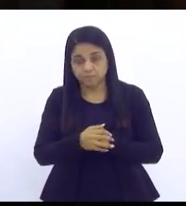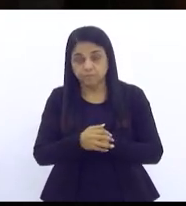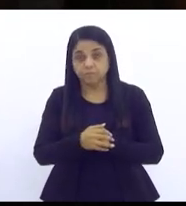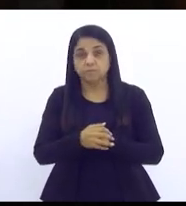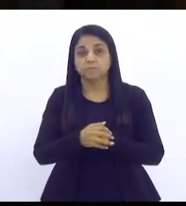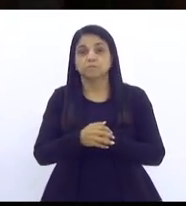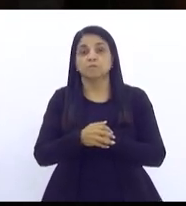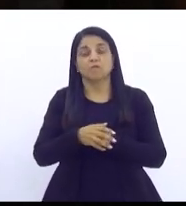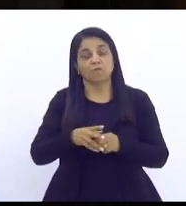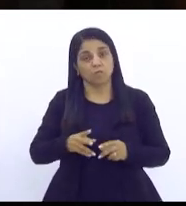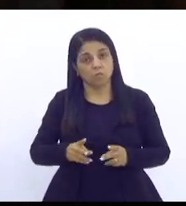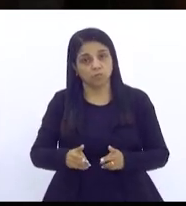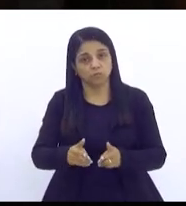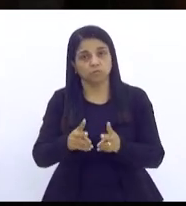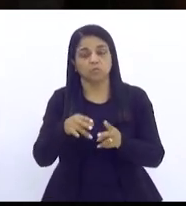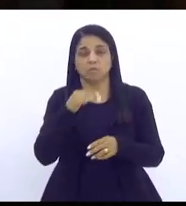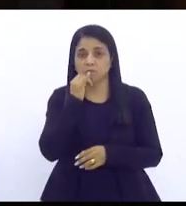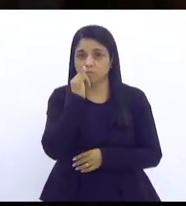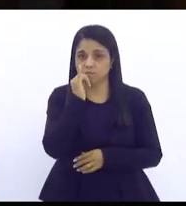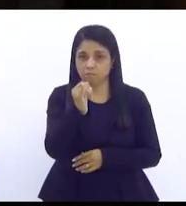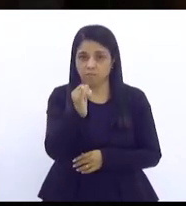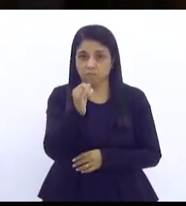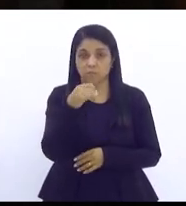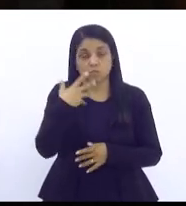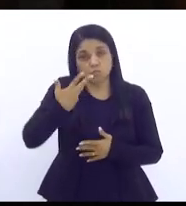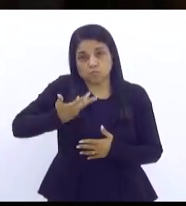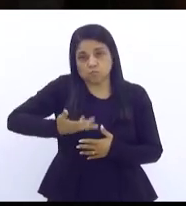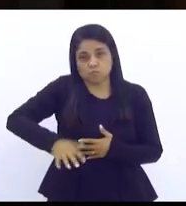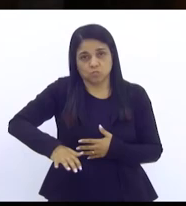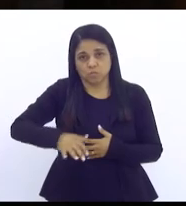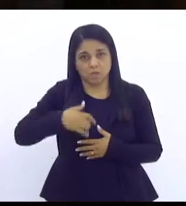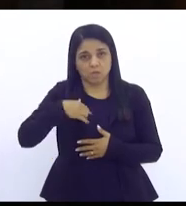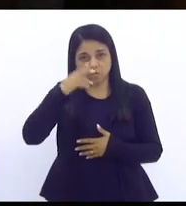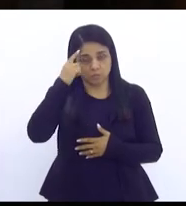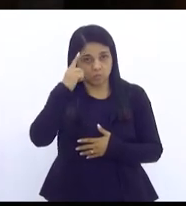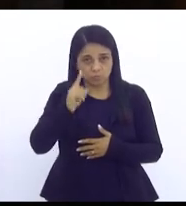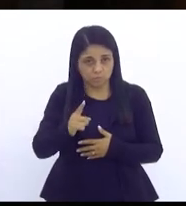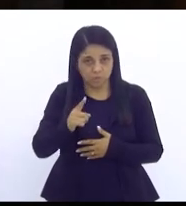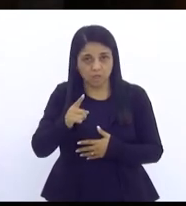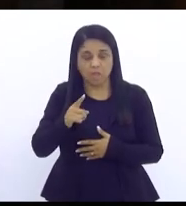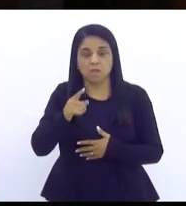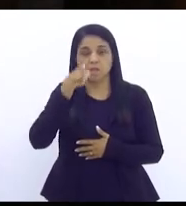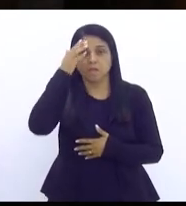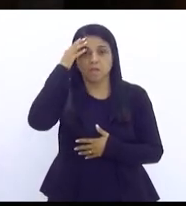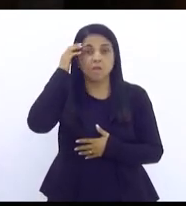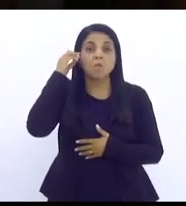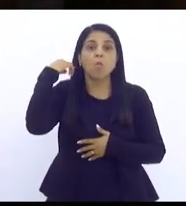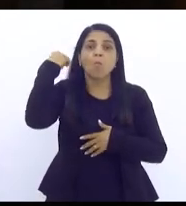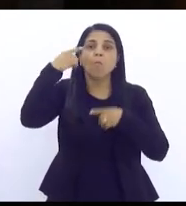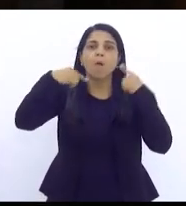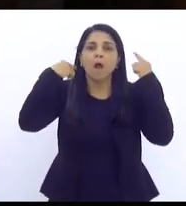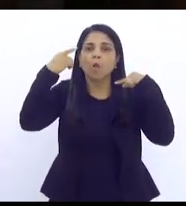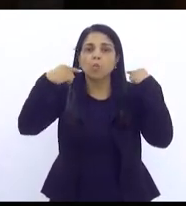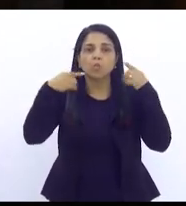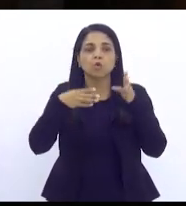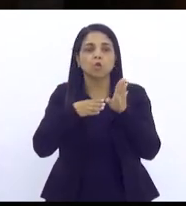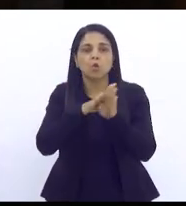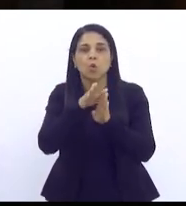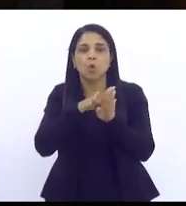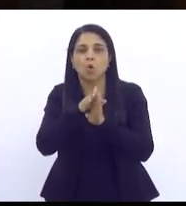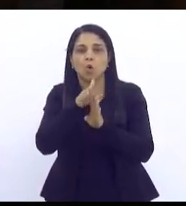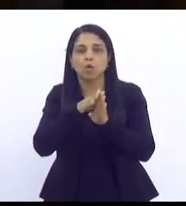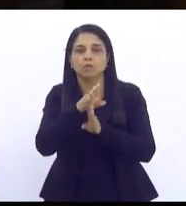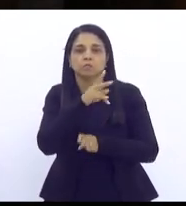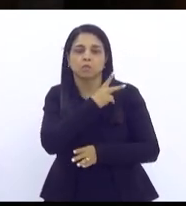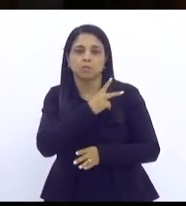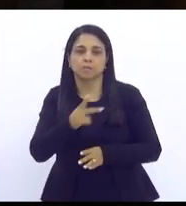aqui continuar dizendo que eu não sei quem era o maluco que orientou o presidente da